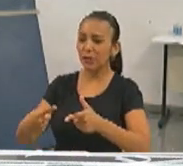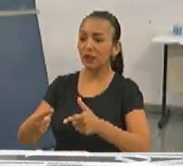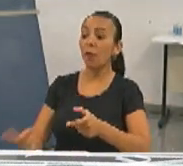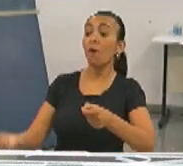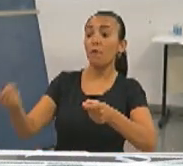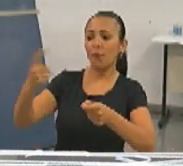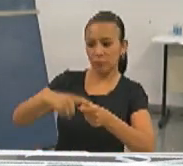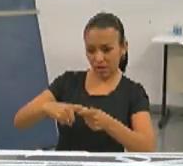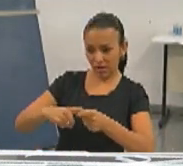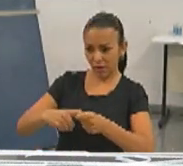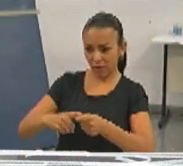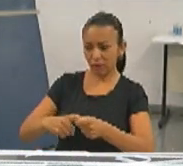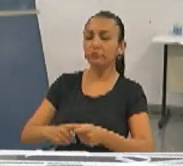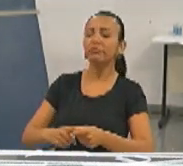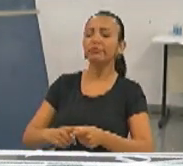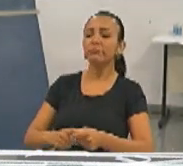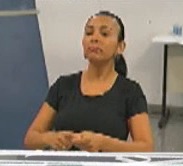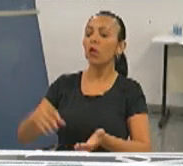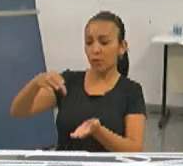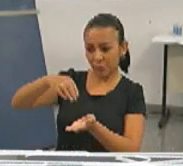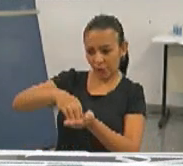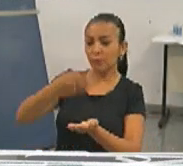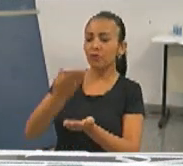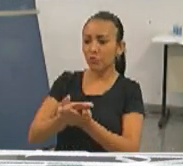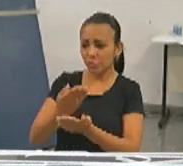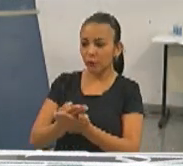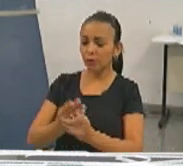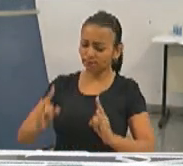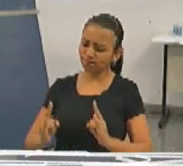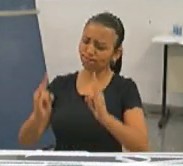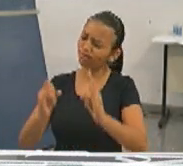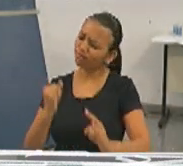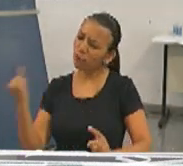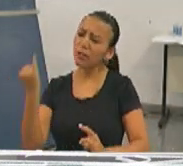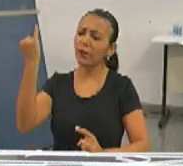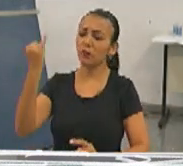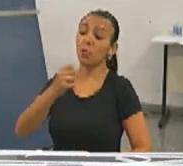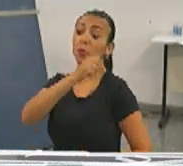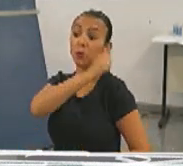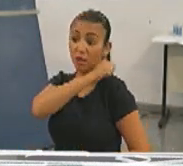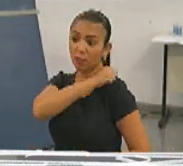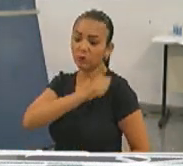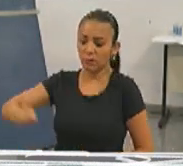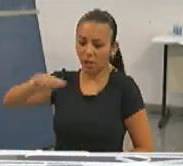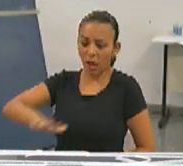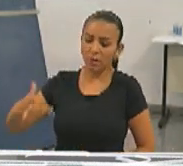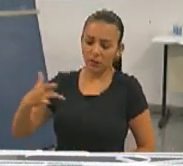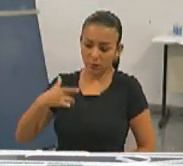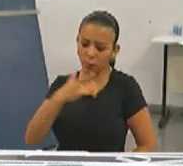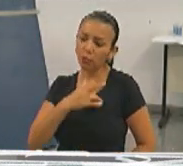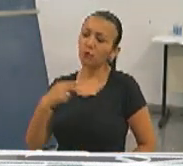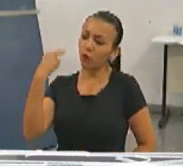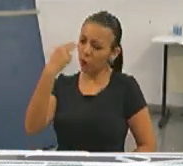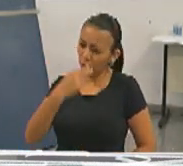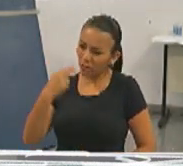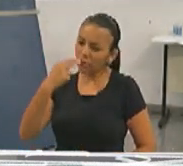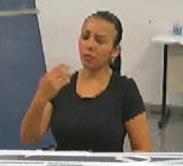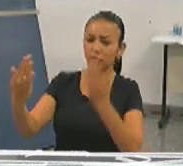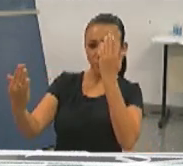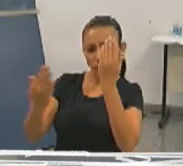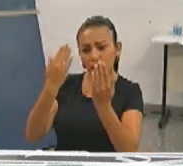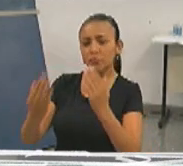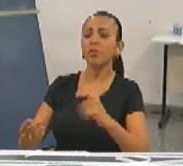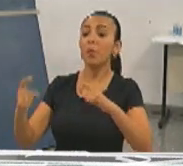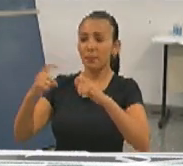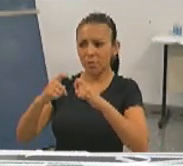centro de estudo, que é uma parte fundamental para os alunos da saúde, da nutrição, da psicologia e da medicina, para